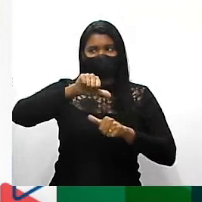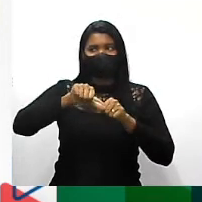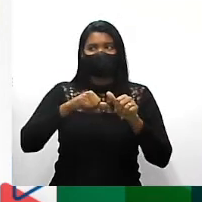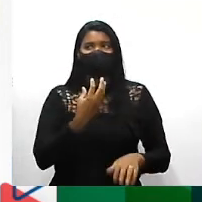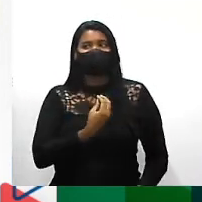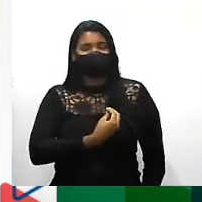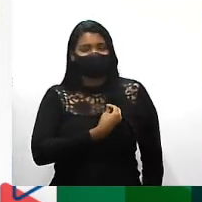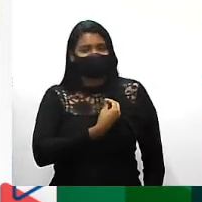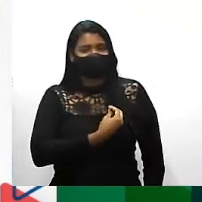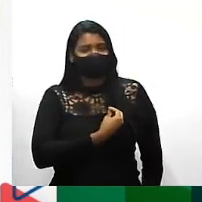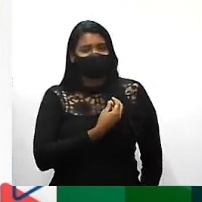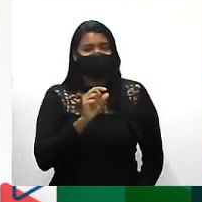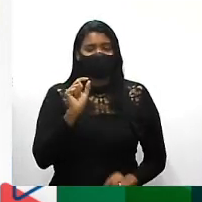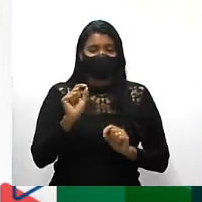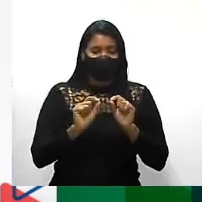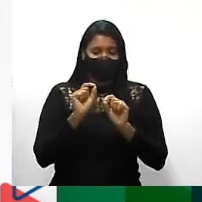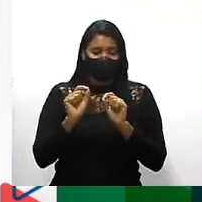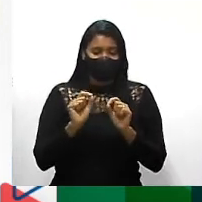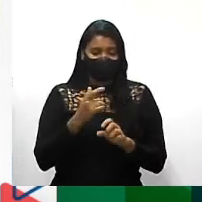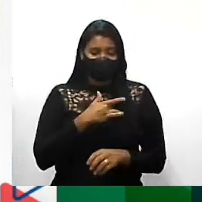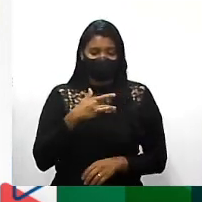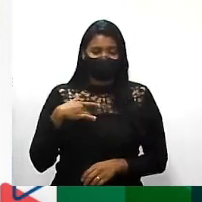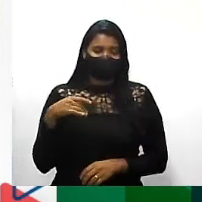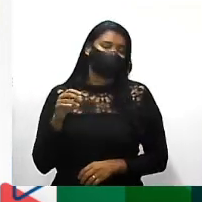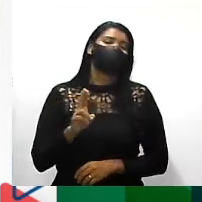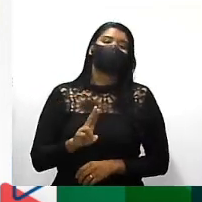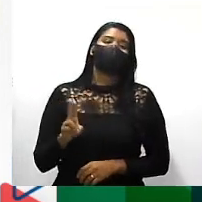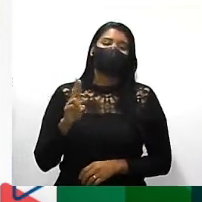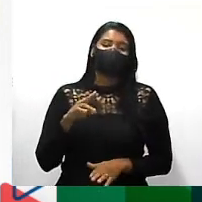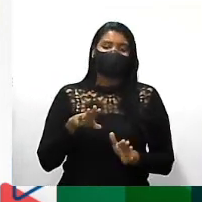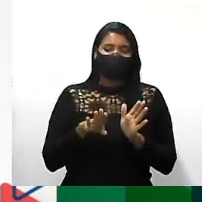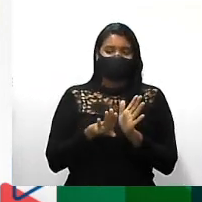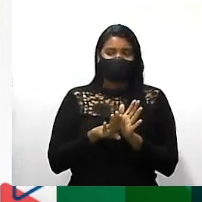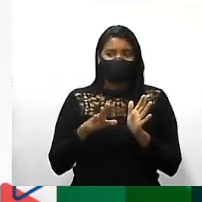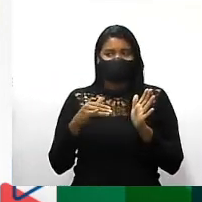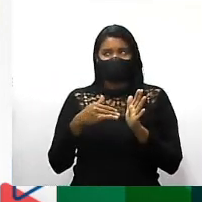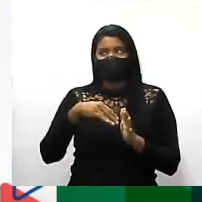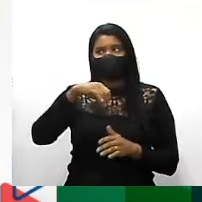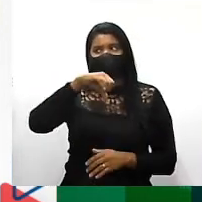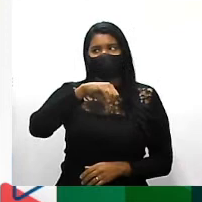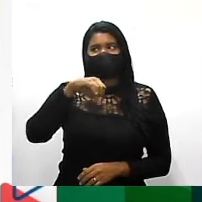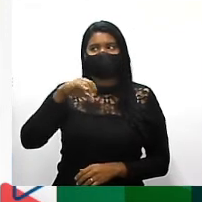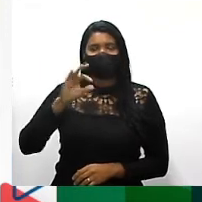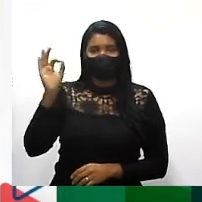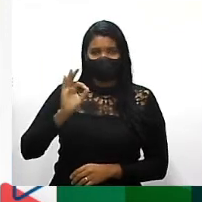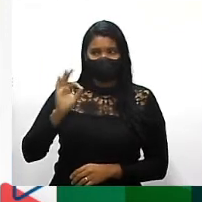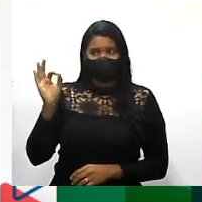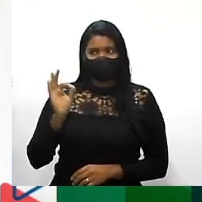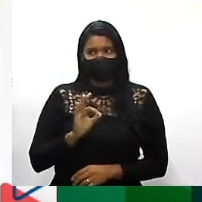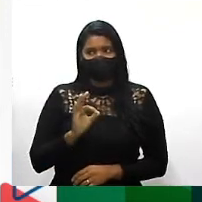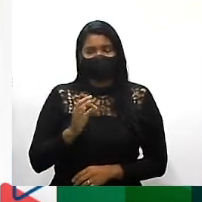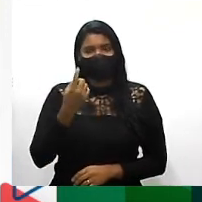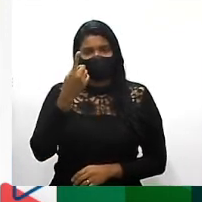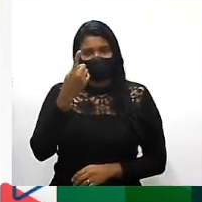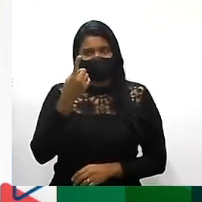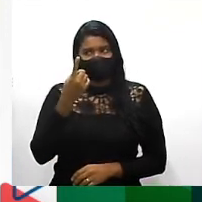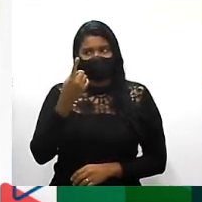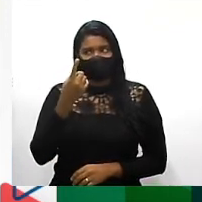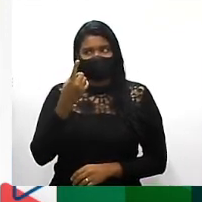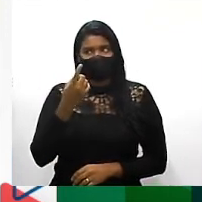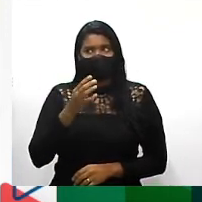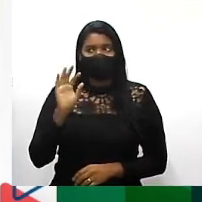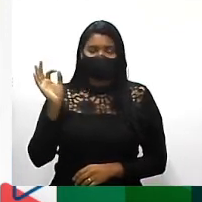vida, né, daquilo para que as células foram utilizadas, chega até mesmo a 99%. Salta de 1%